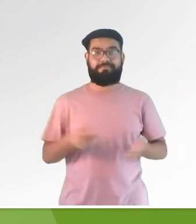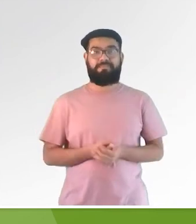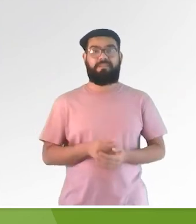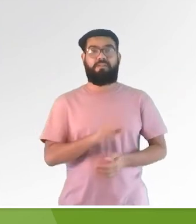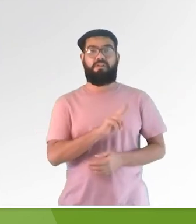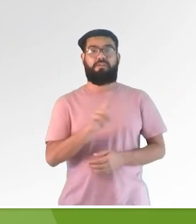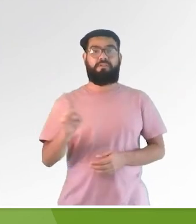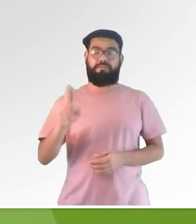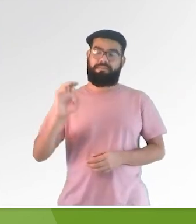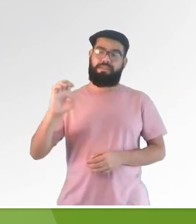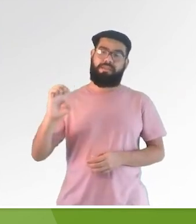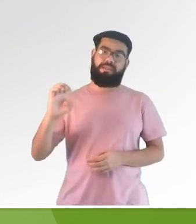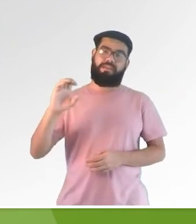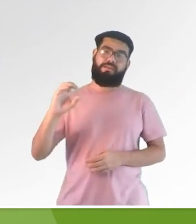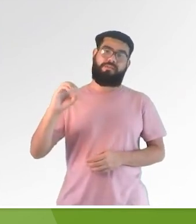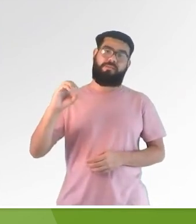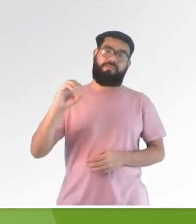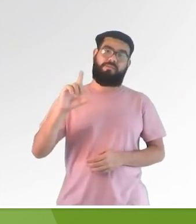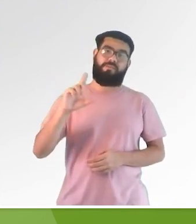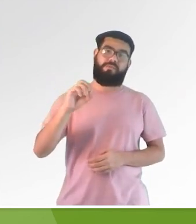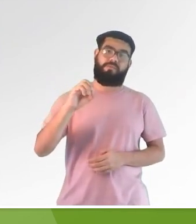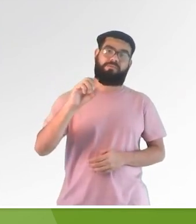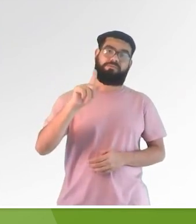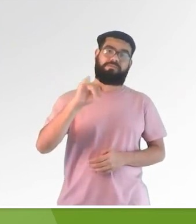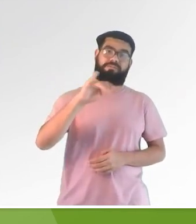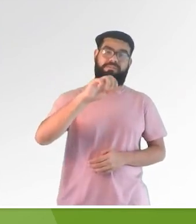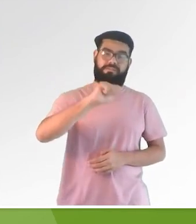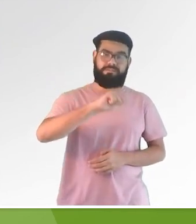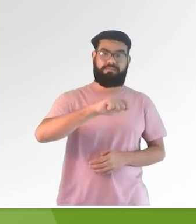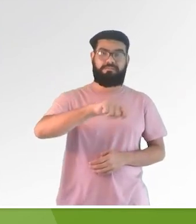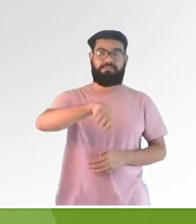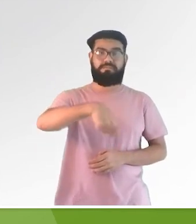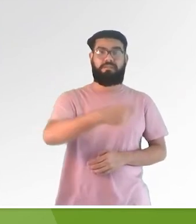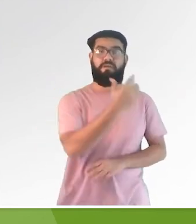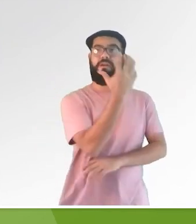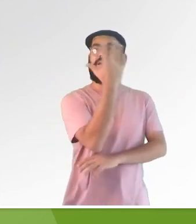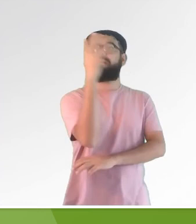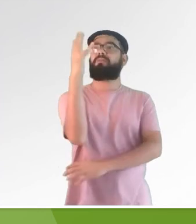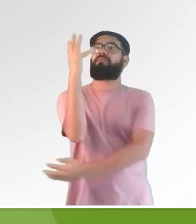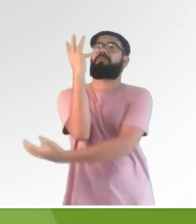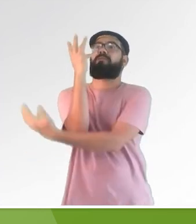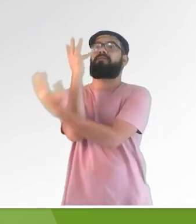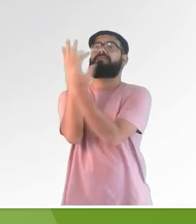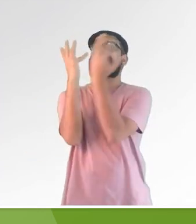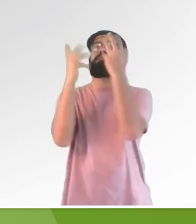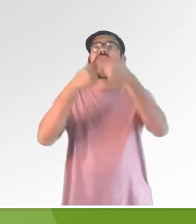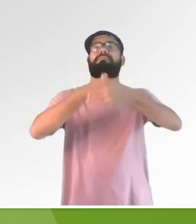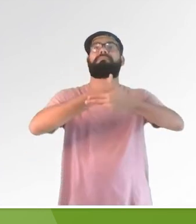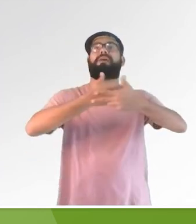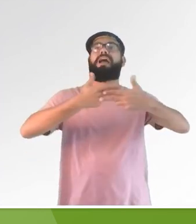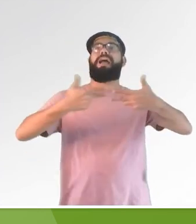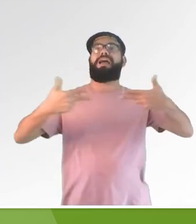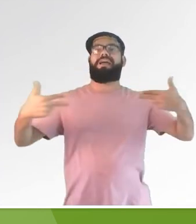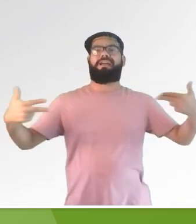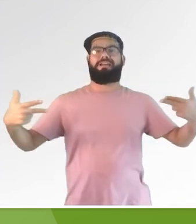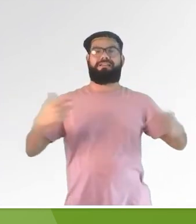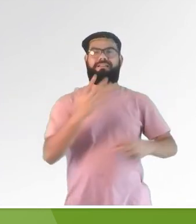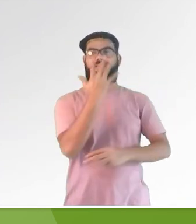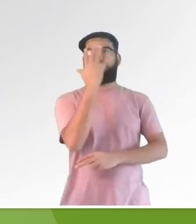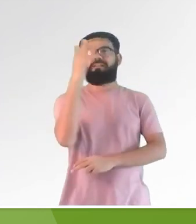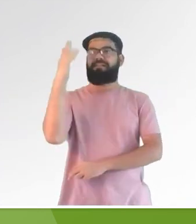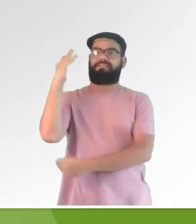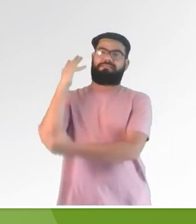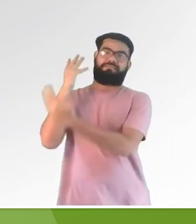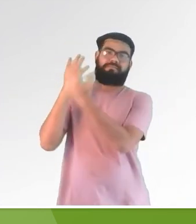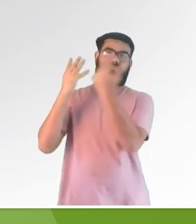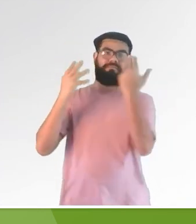questão dos produtos, substâncias, enfim, da matéria inanimada. E tudo isso é objeto de